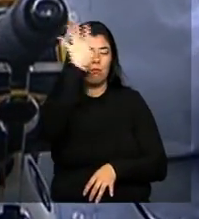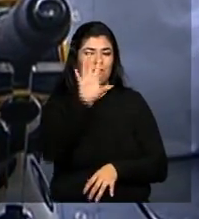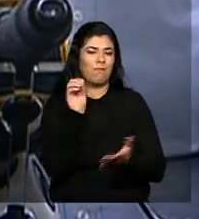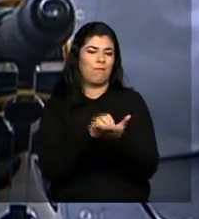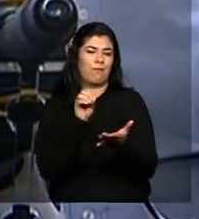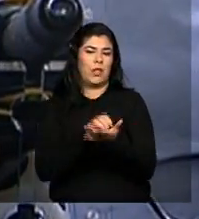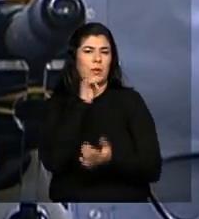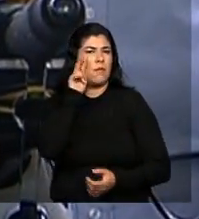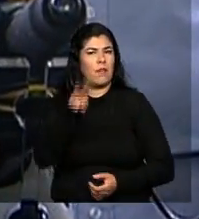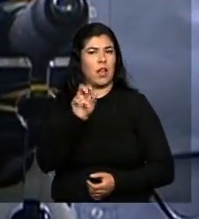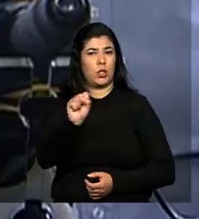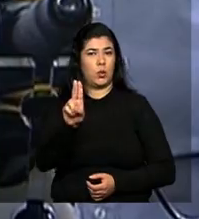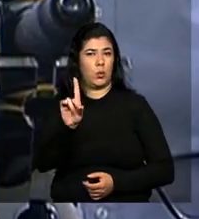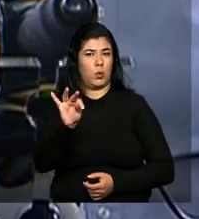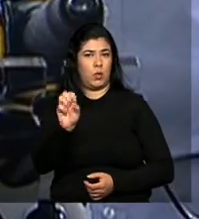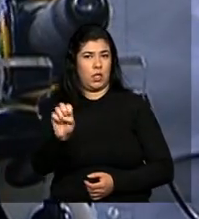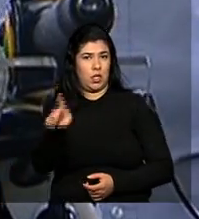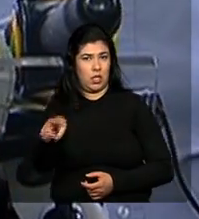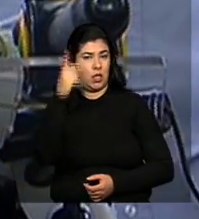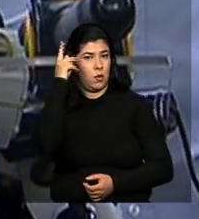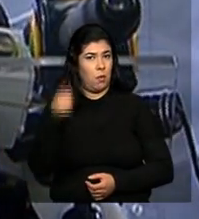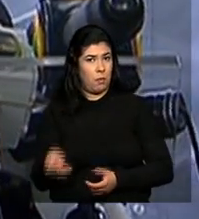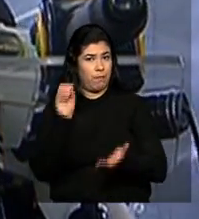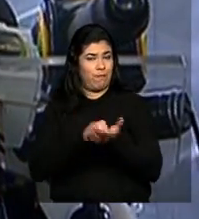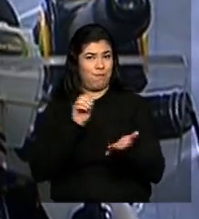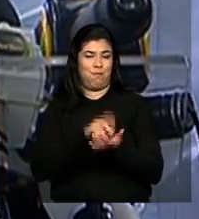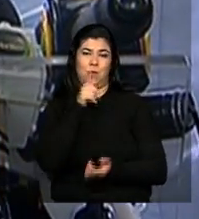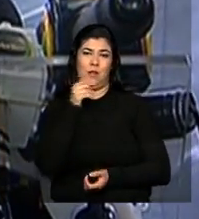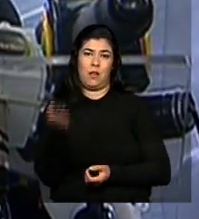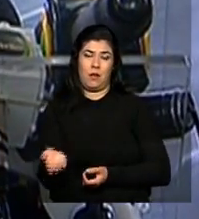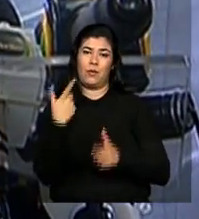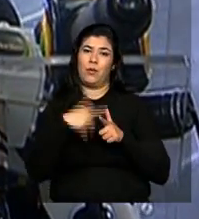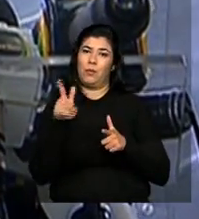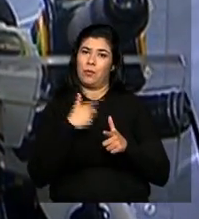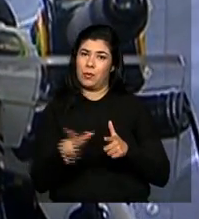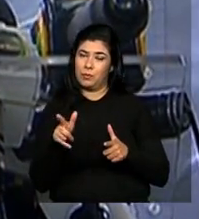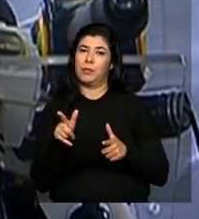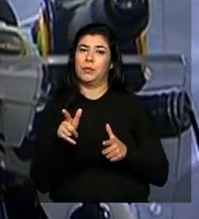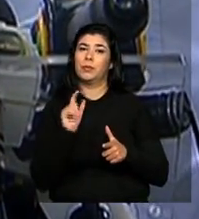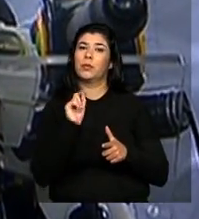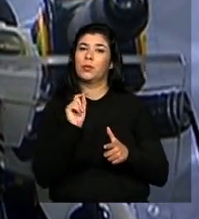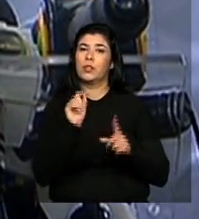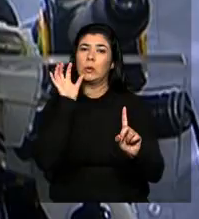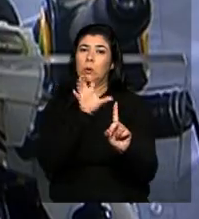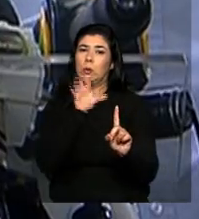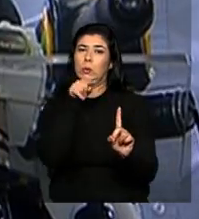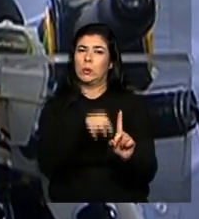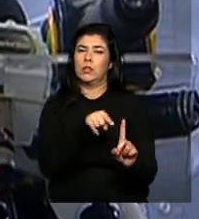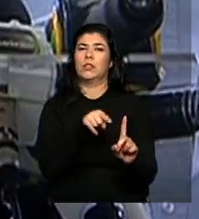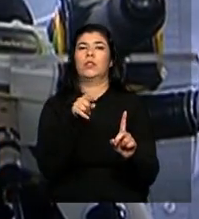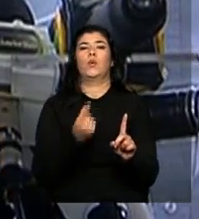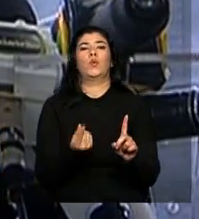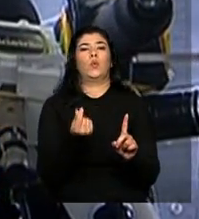seca no Sudeste. Esta é grave. Isso afeta, o problema da água afetará tanto o